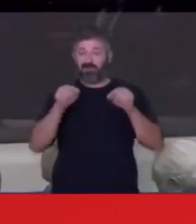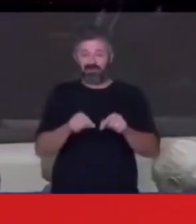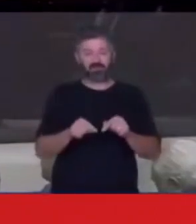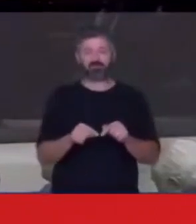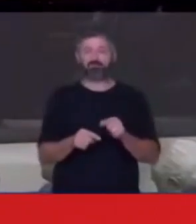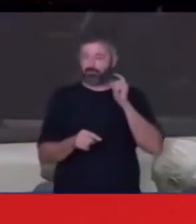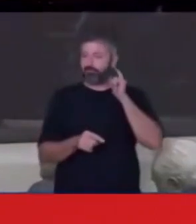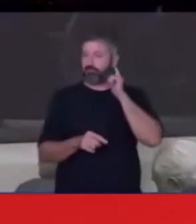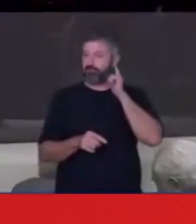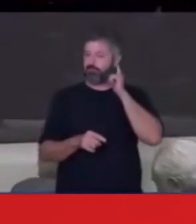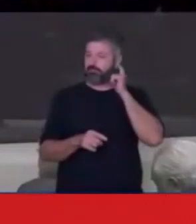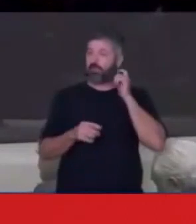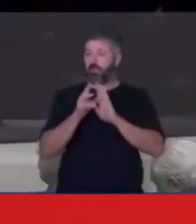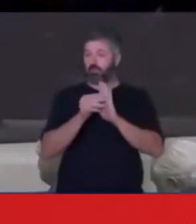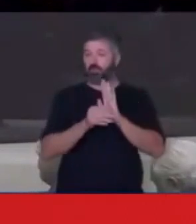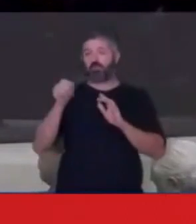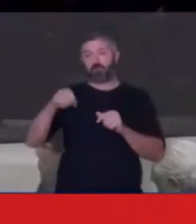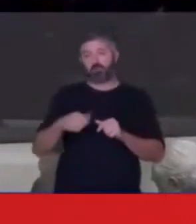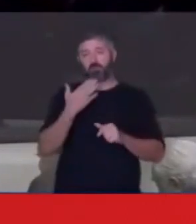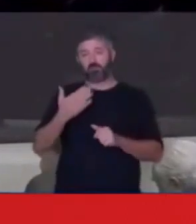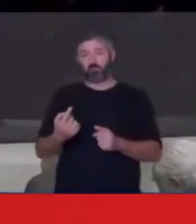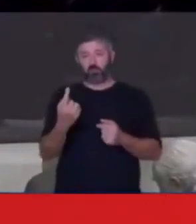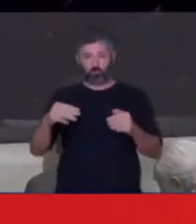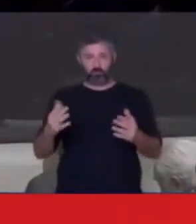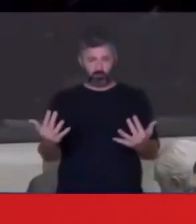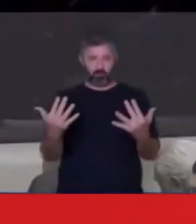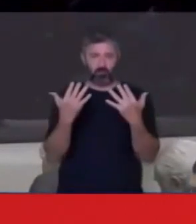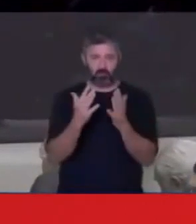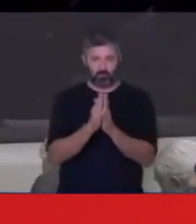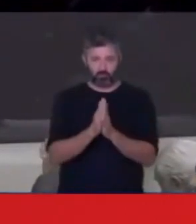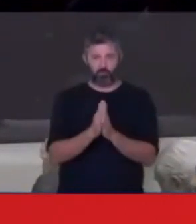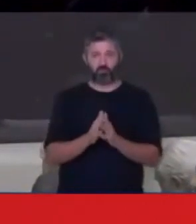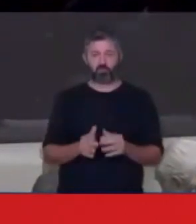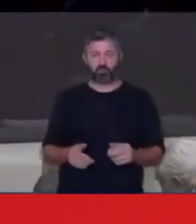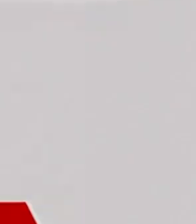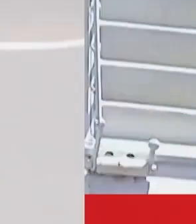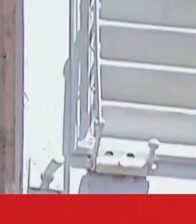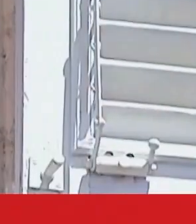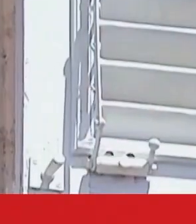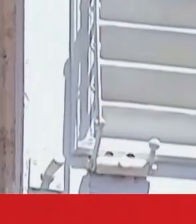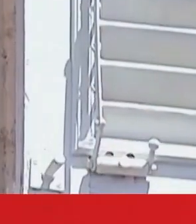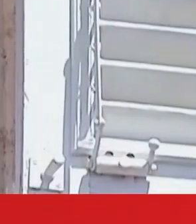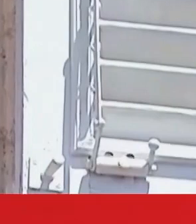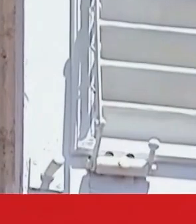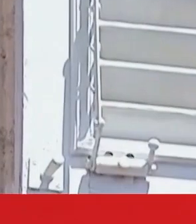no Senado. Alterações já estão sendo estudadas pelo líder da oposição, Rogério Marinho.